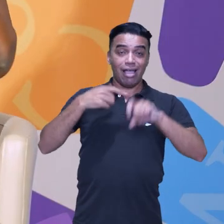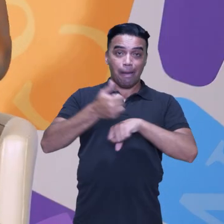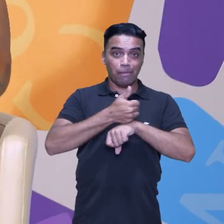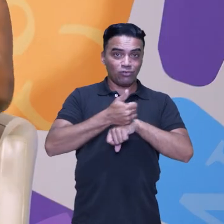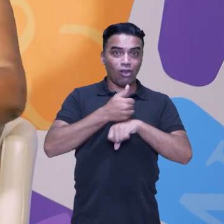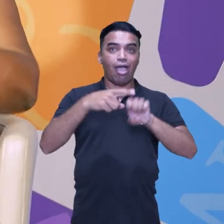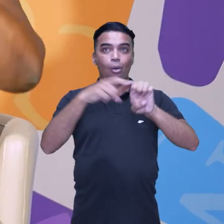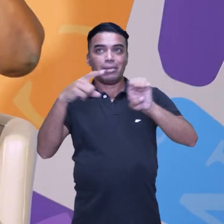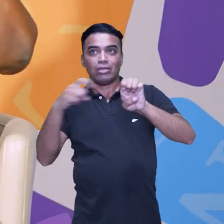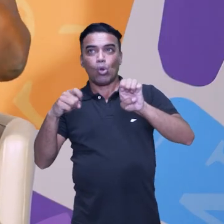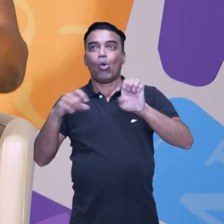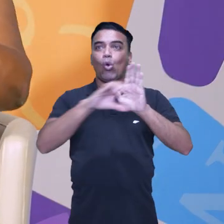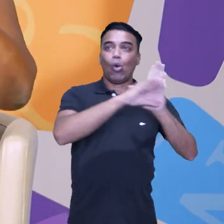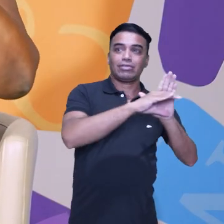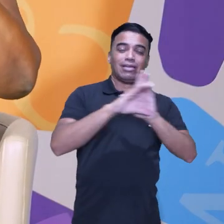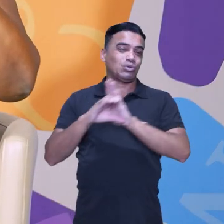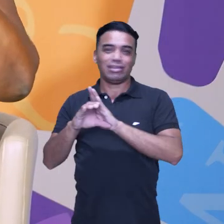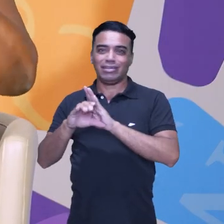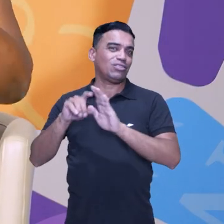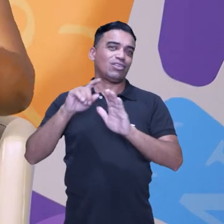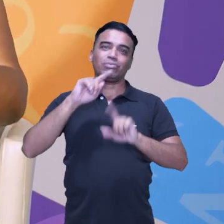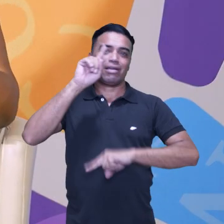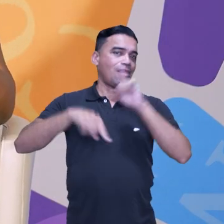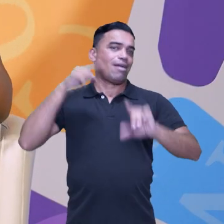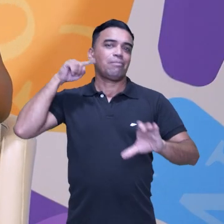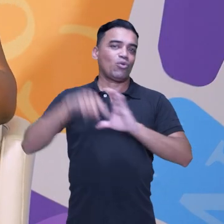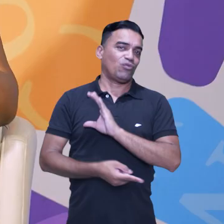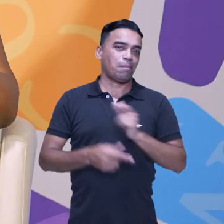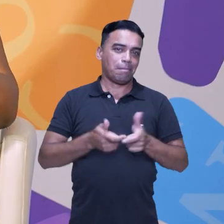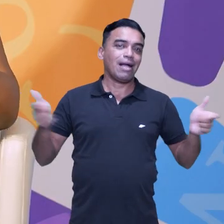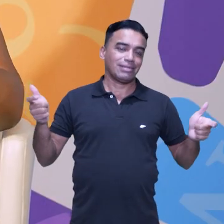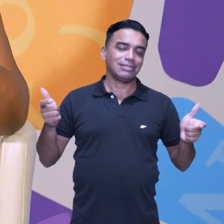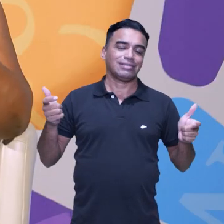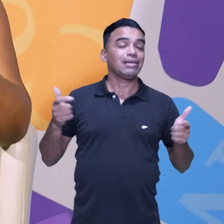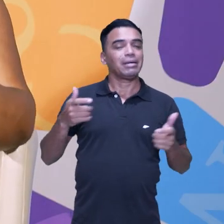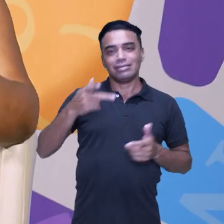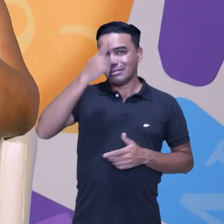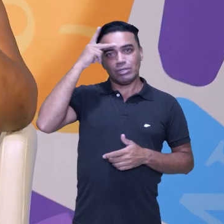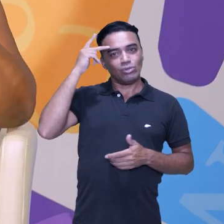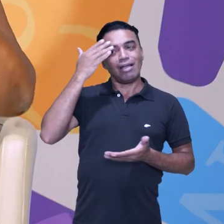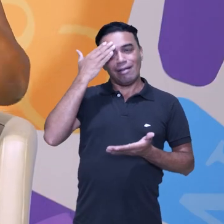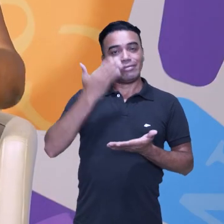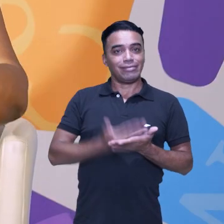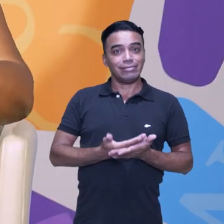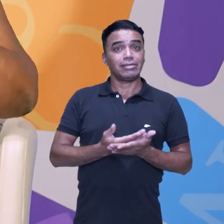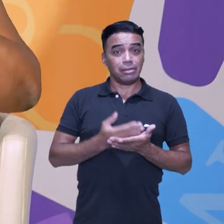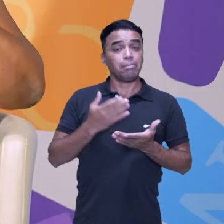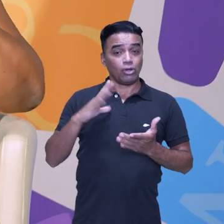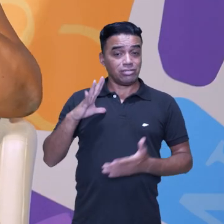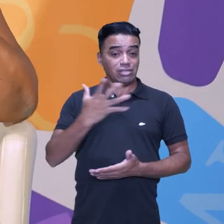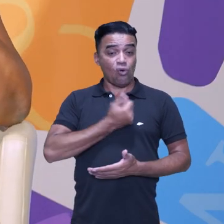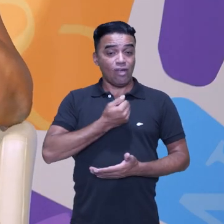profissional, do empreendedor, que está ali, né, simplesmente por empreender. Mas as pessoas acreditar, né, que pode salvar